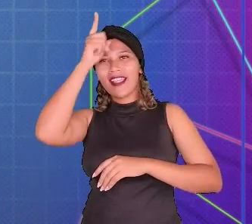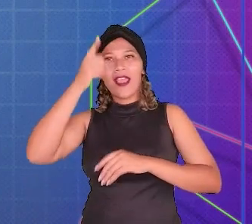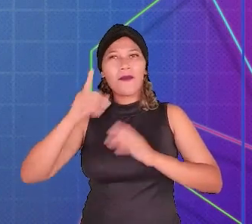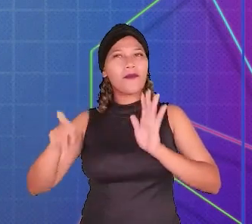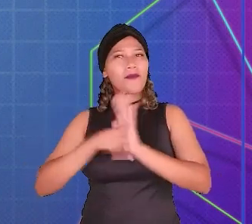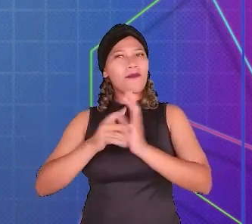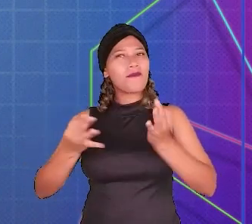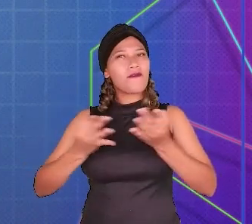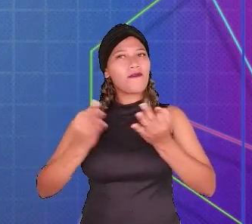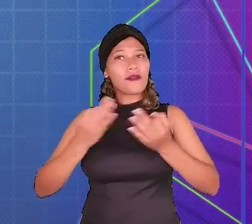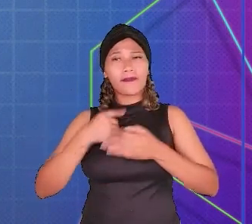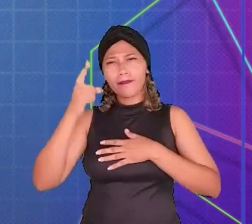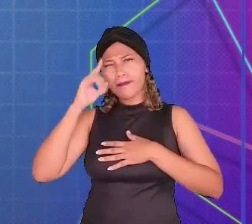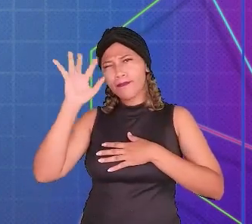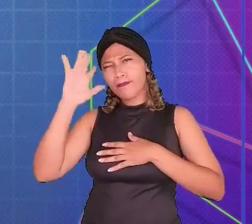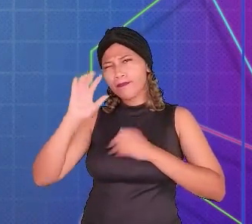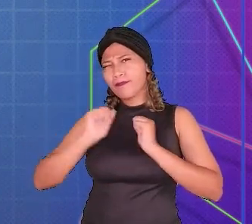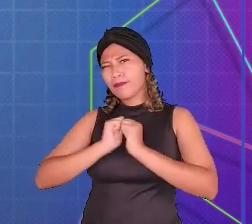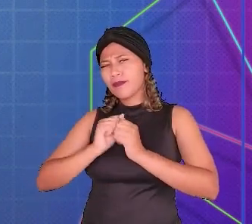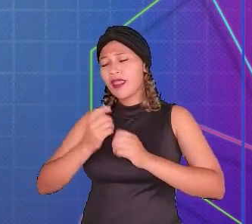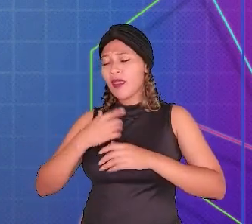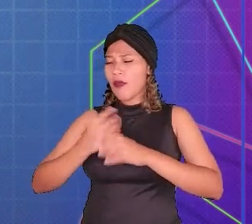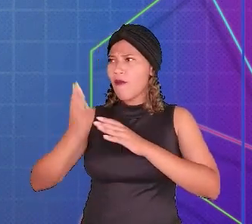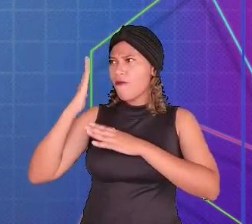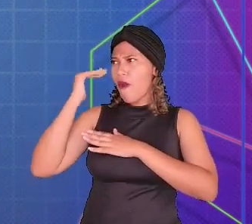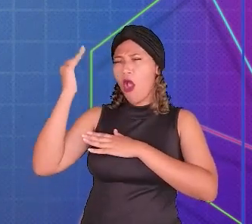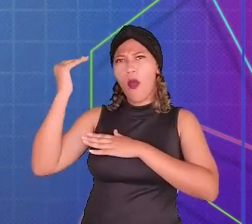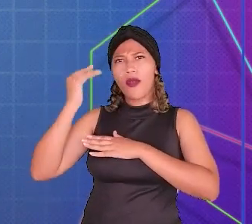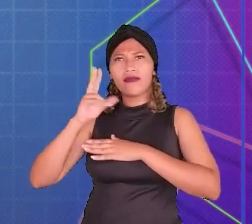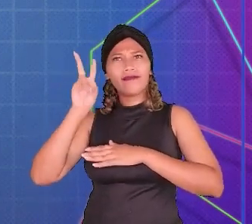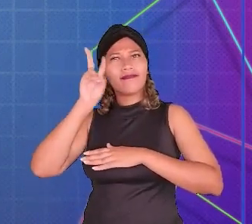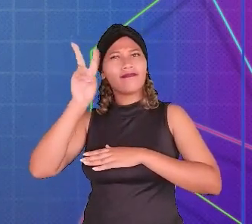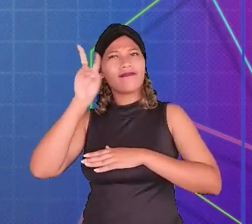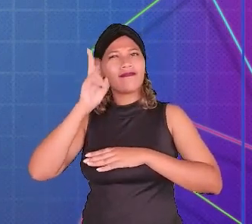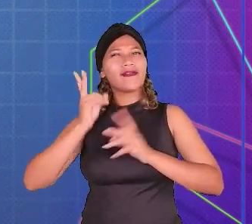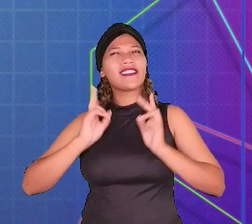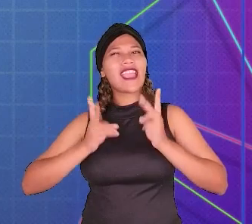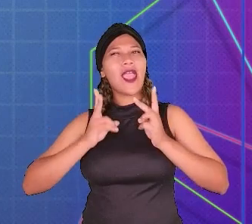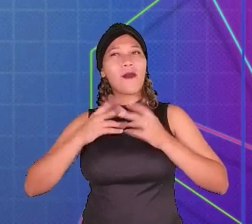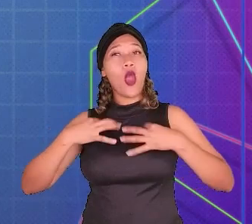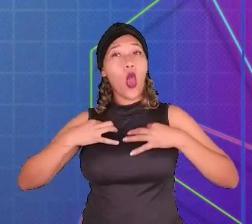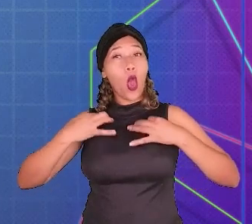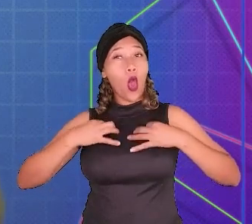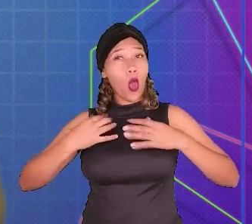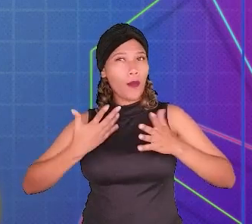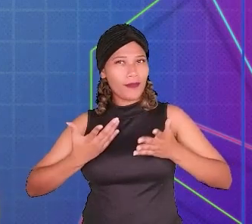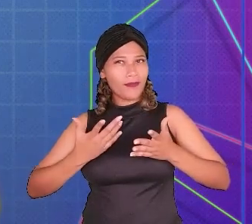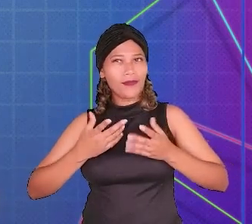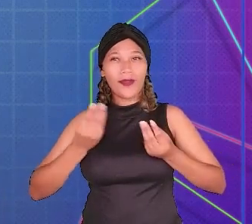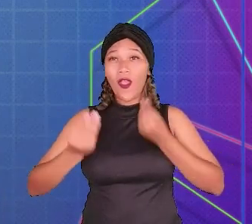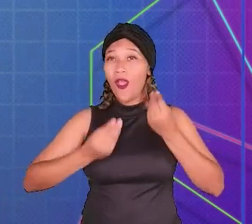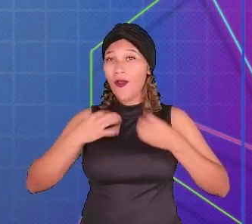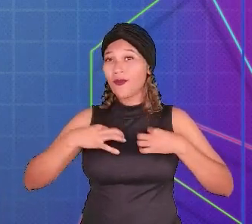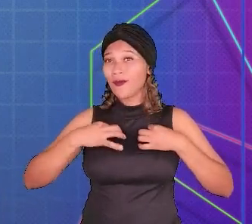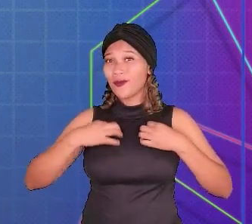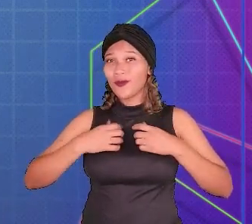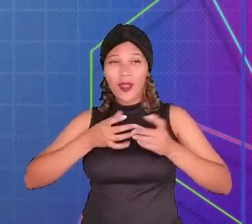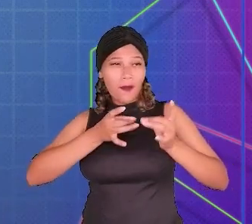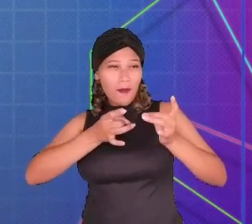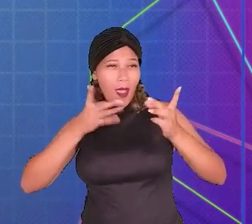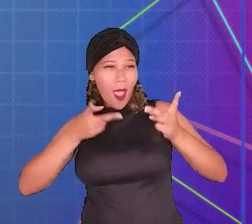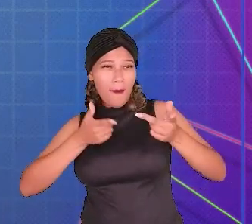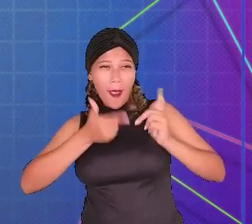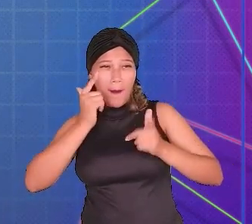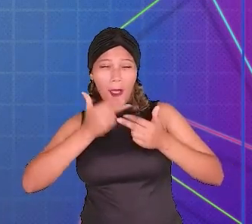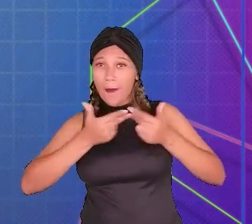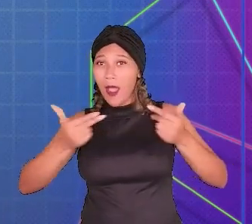Pensa só, muitas vezes nos jogos mais famosos, sempre lembramos de como o protagonista se veste, que tipo de arma ele usa,